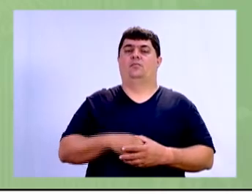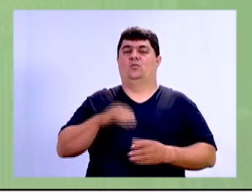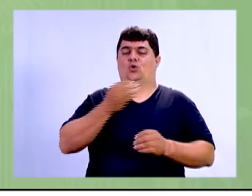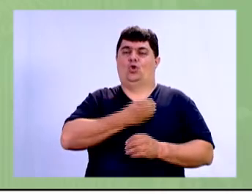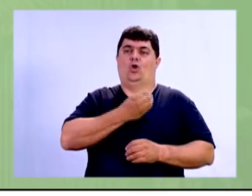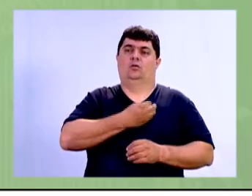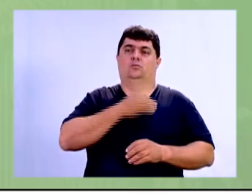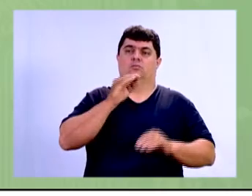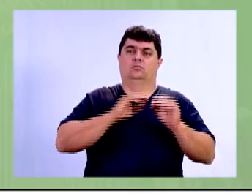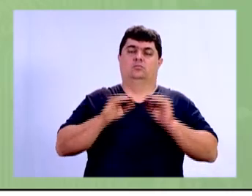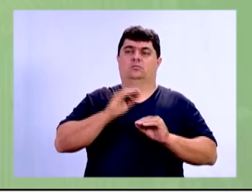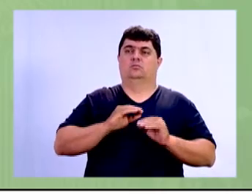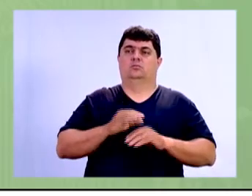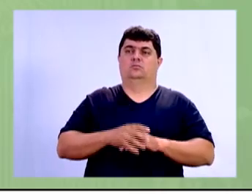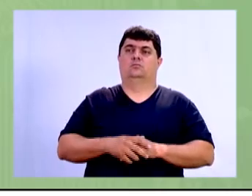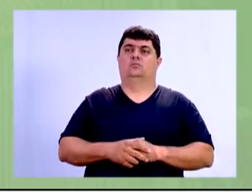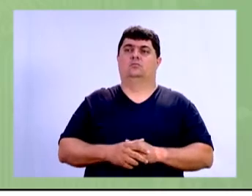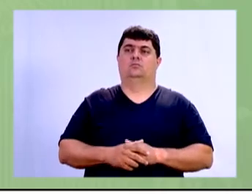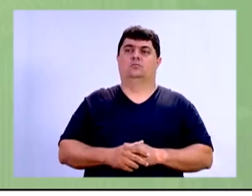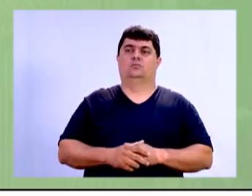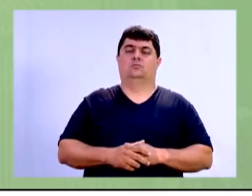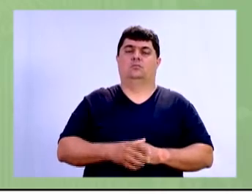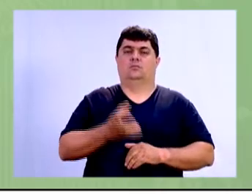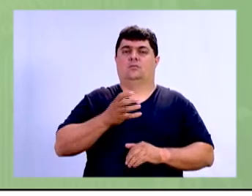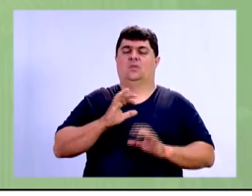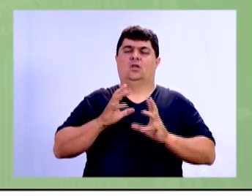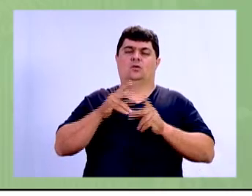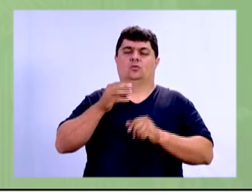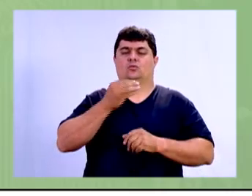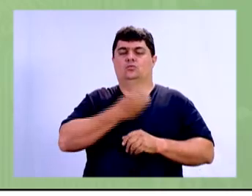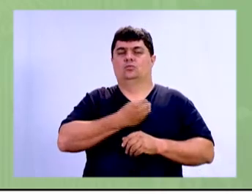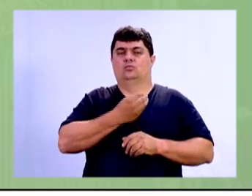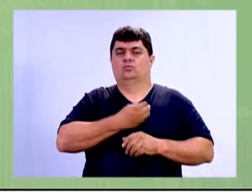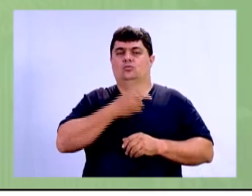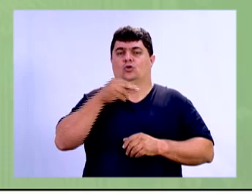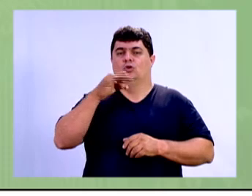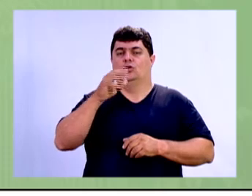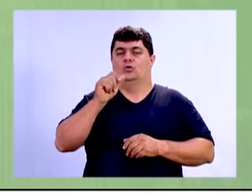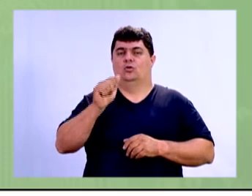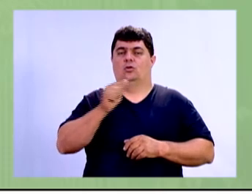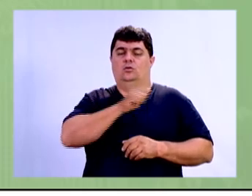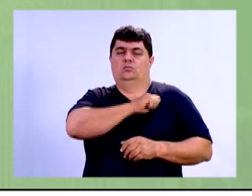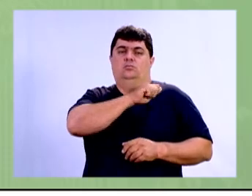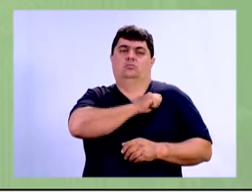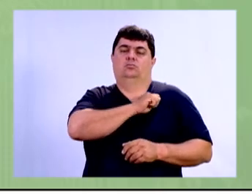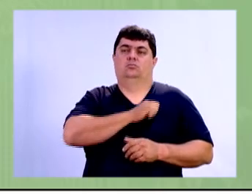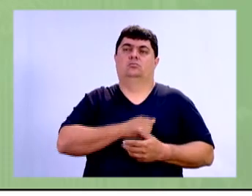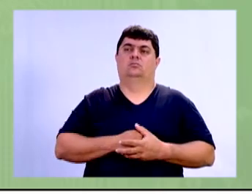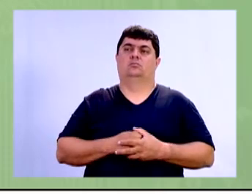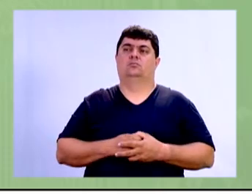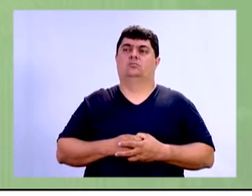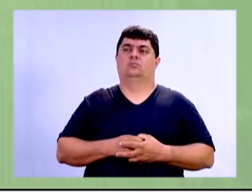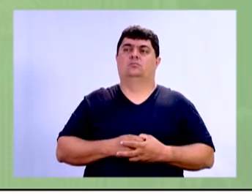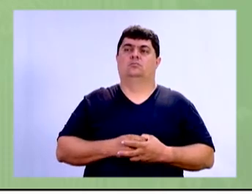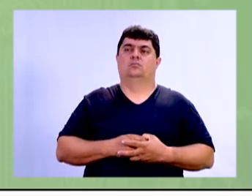notas. Eu quero armazenar todas as notas, né, dos meus alunos.